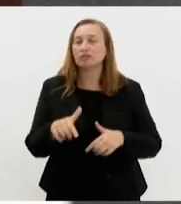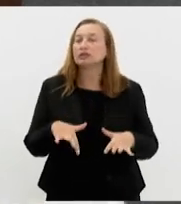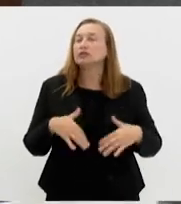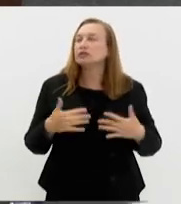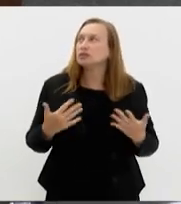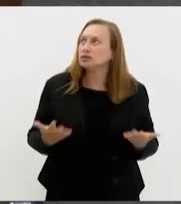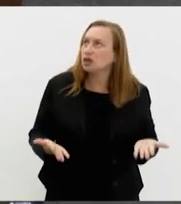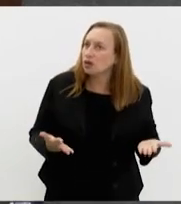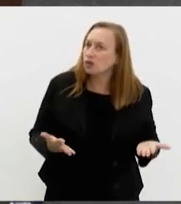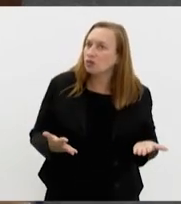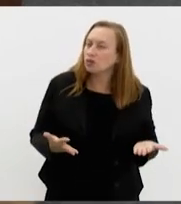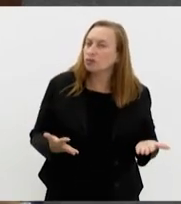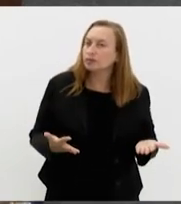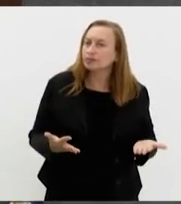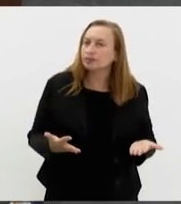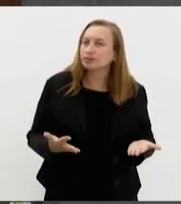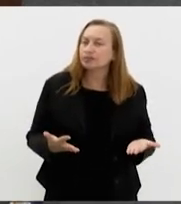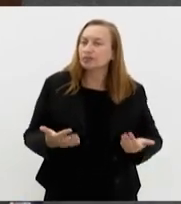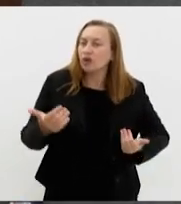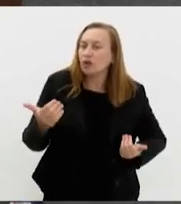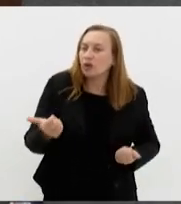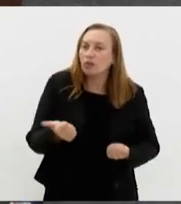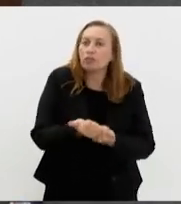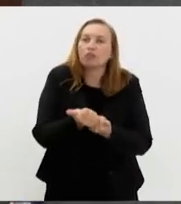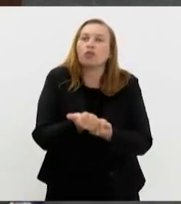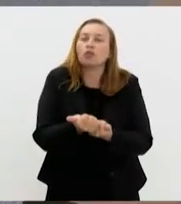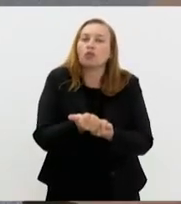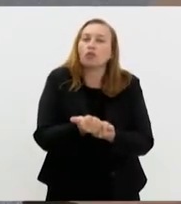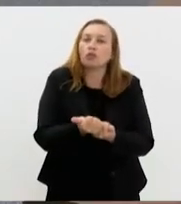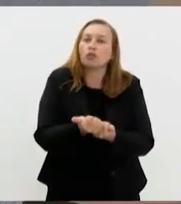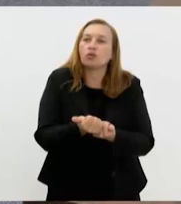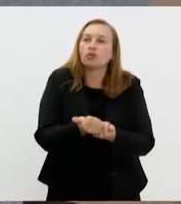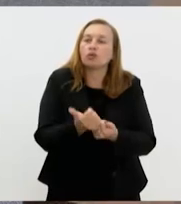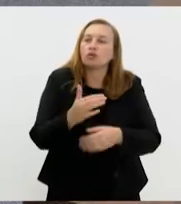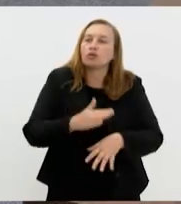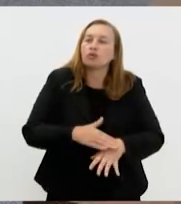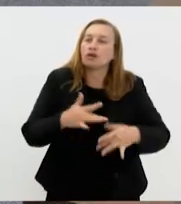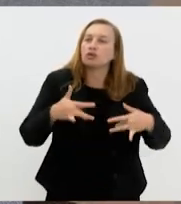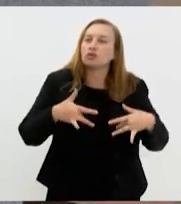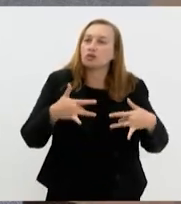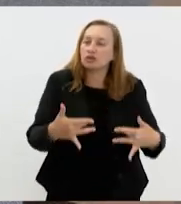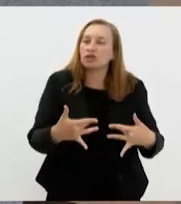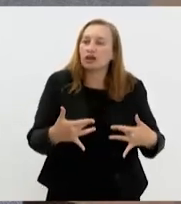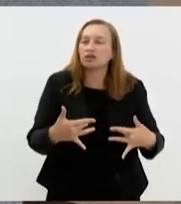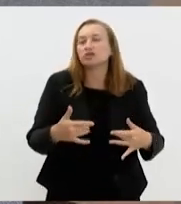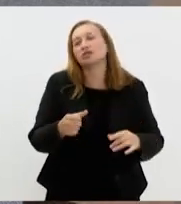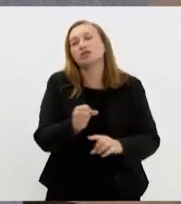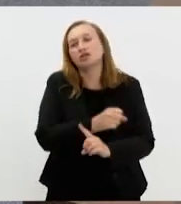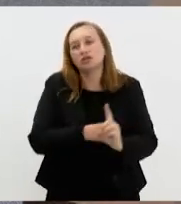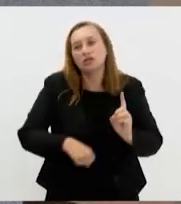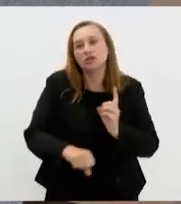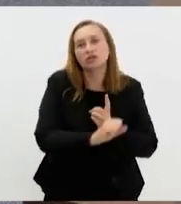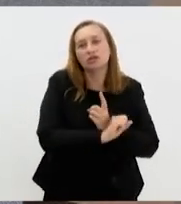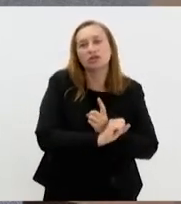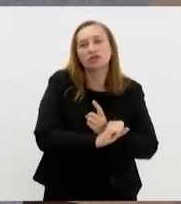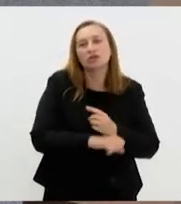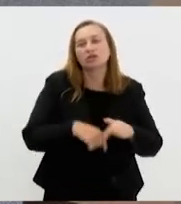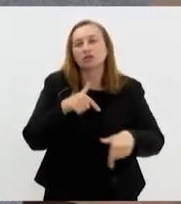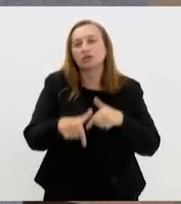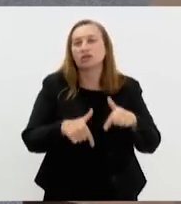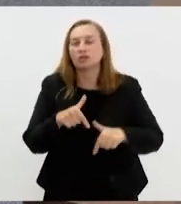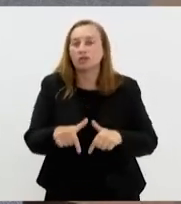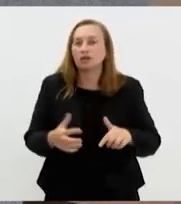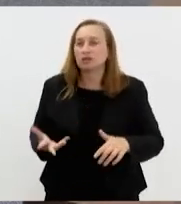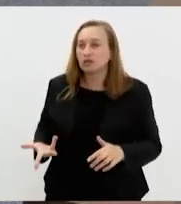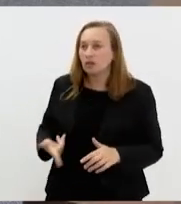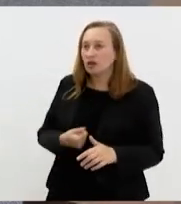É estabelecer a cooperação do lado mais solidário da sociedade com um serviço essencial